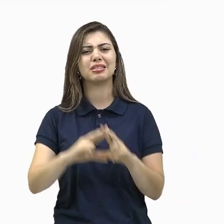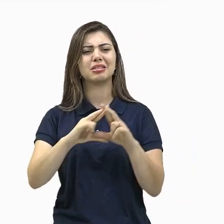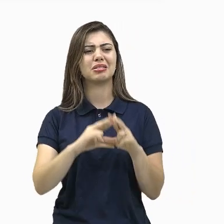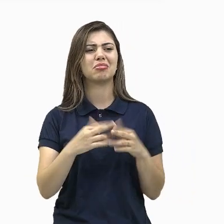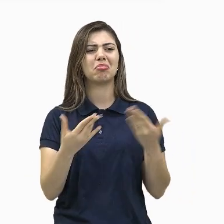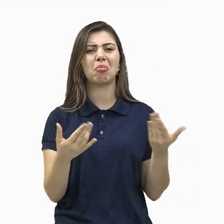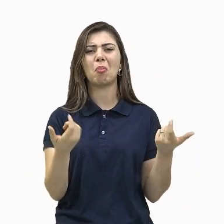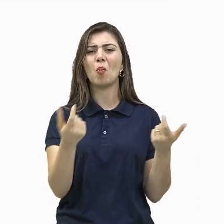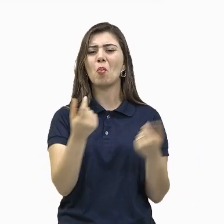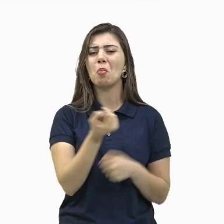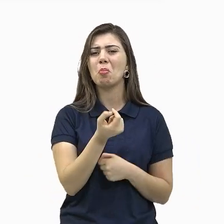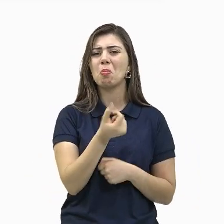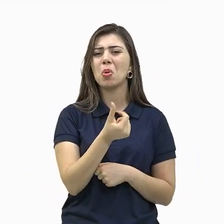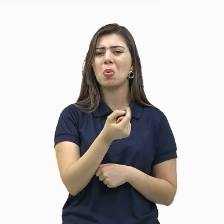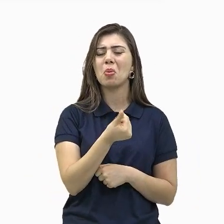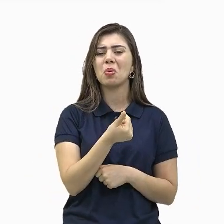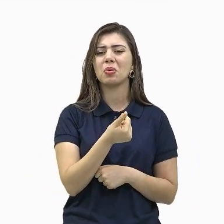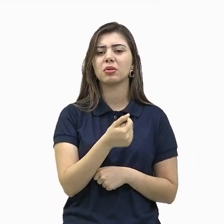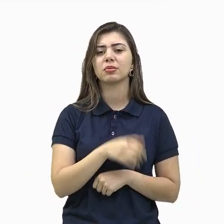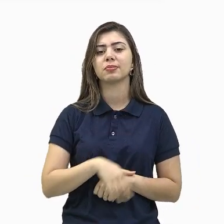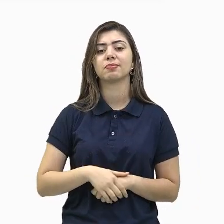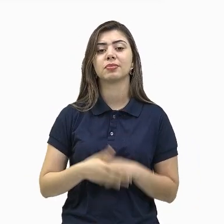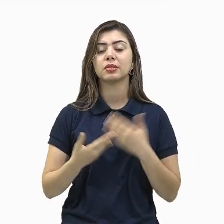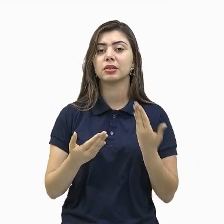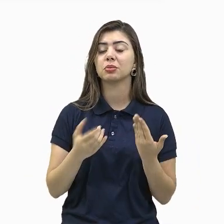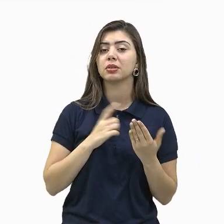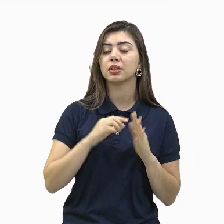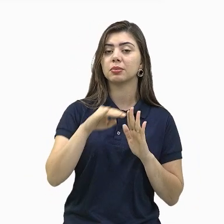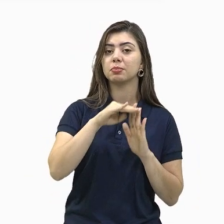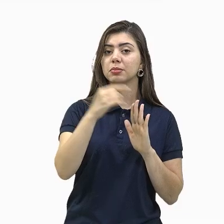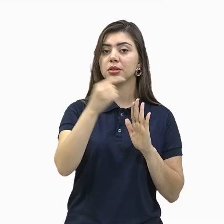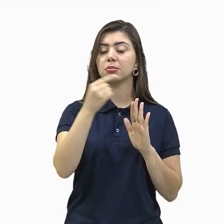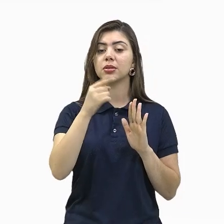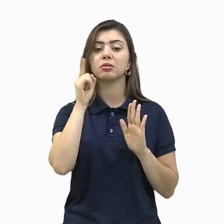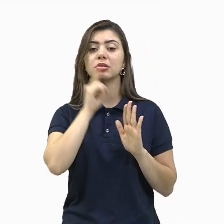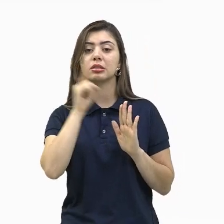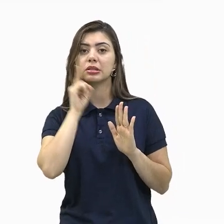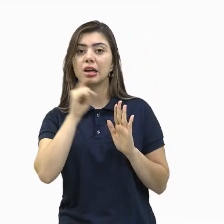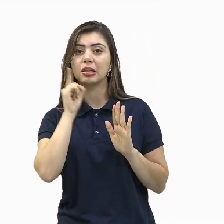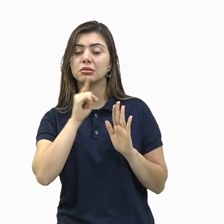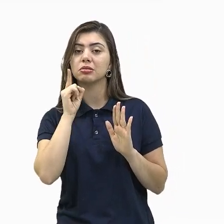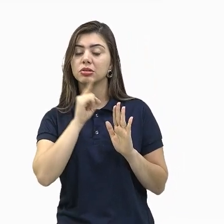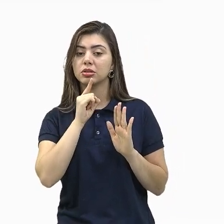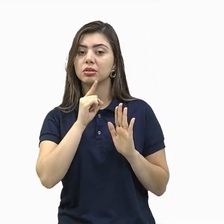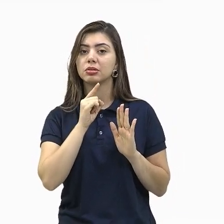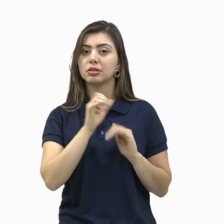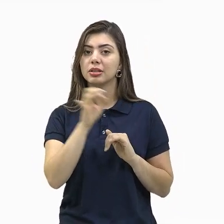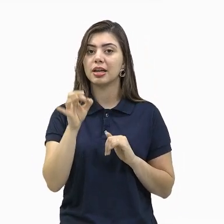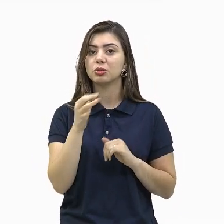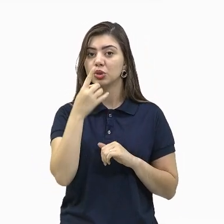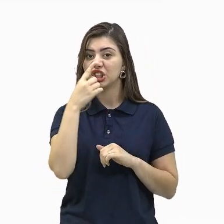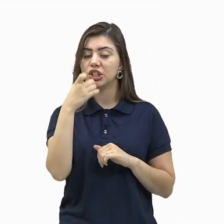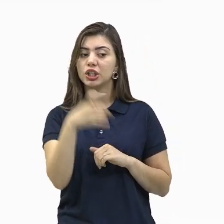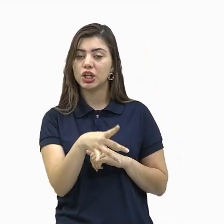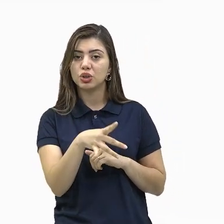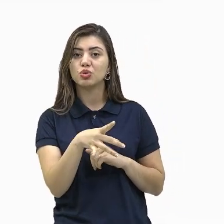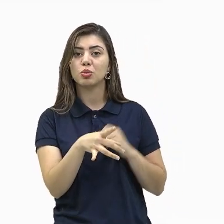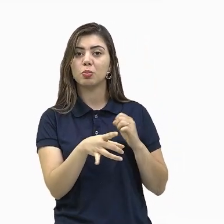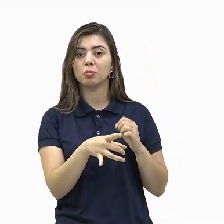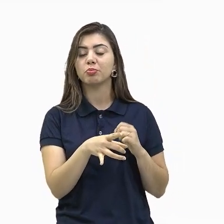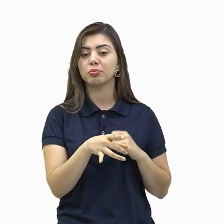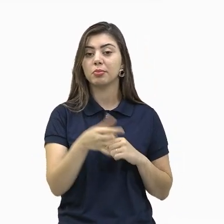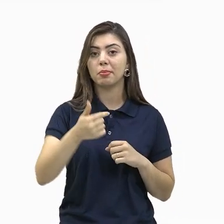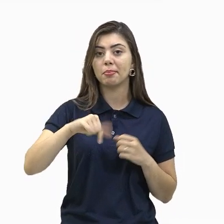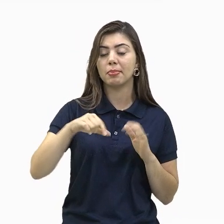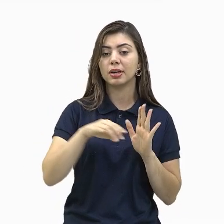E o Brasil ele só está atrás, então, dos Estados Unidos, que se encontra em primeiro lugar com relação a essa produção de lixo,